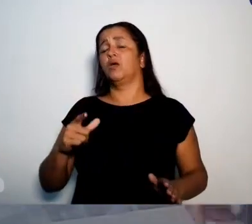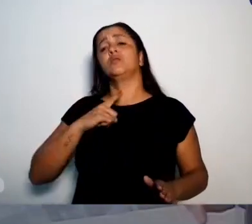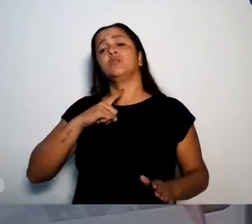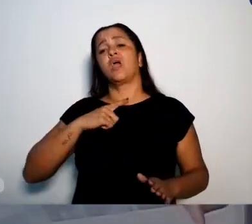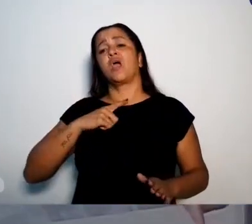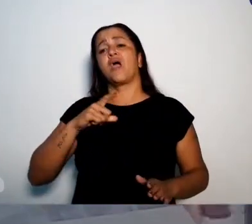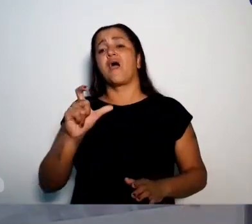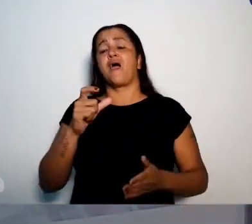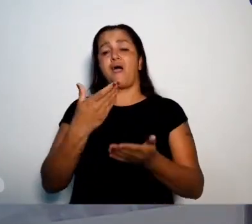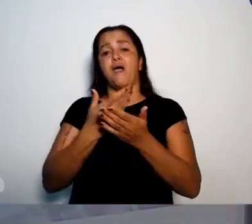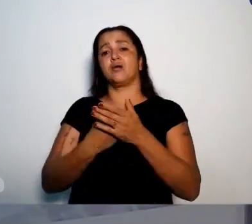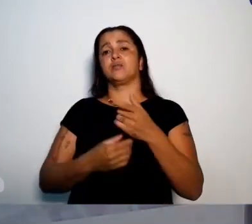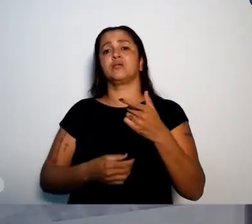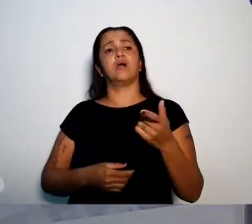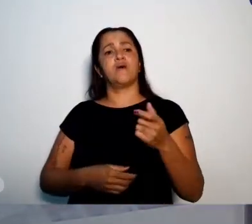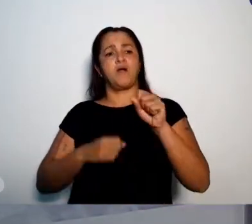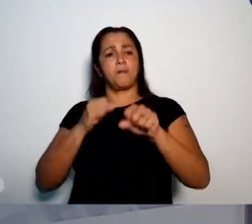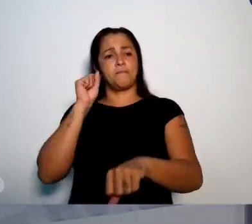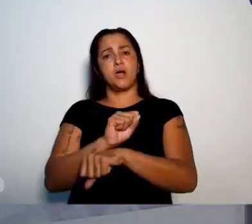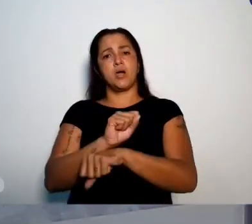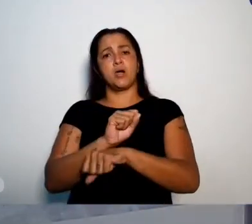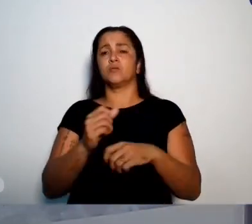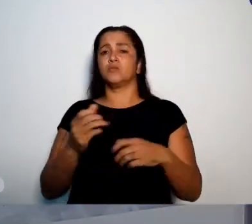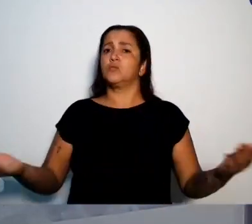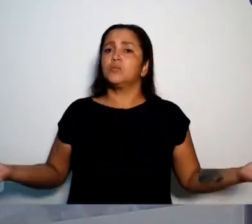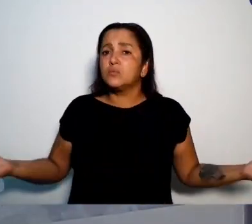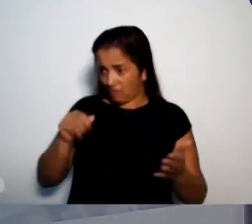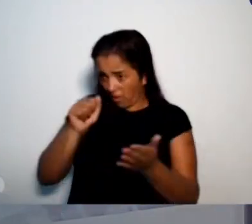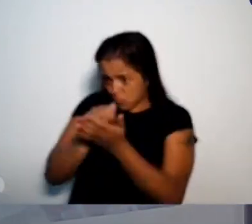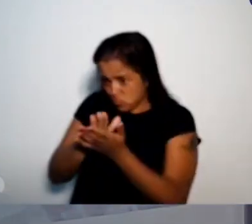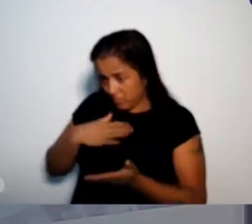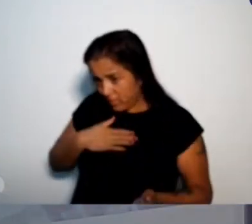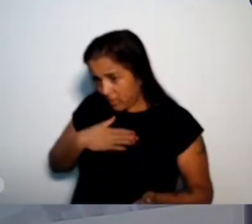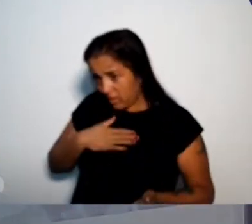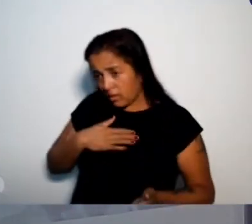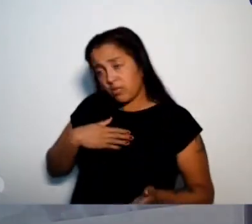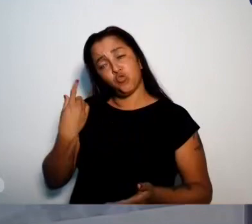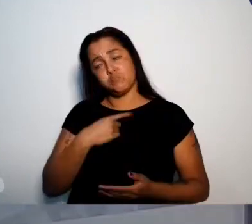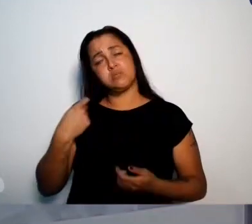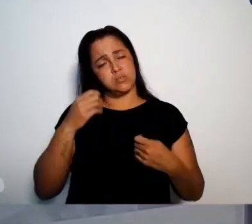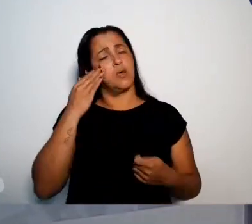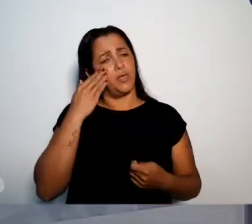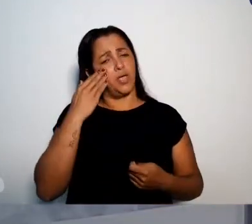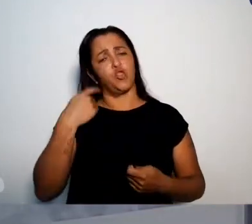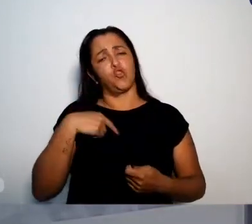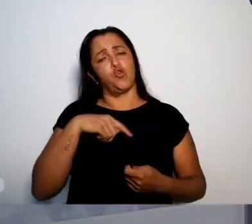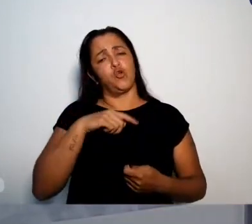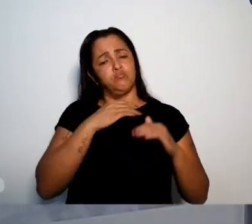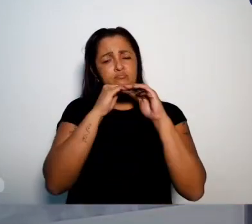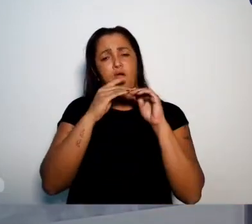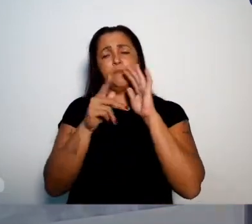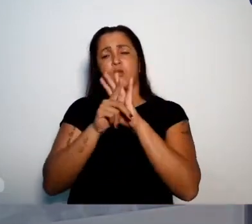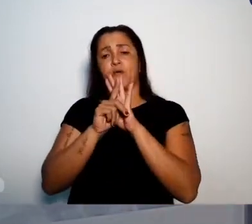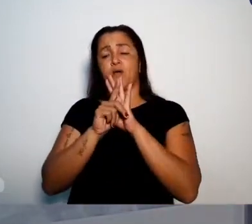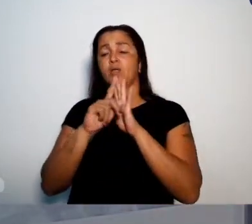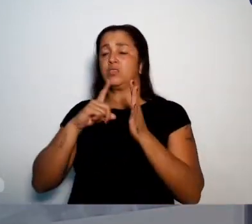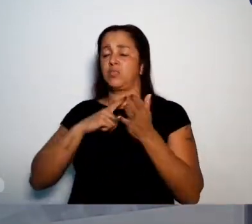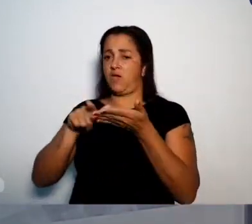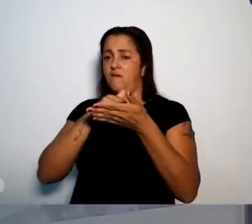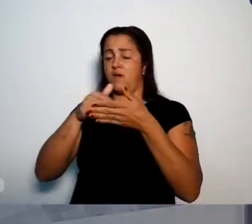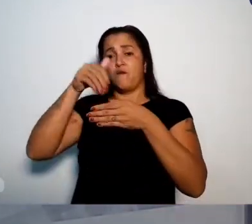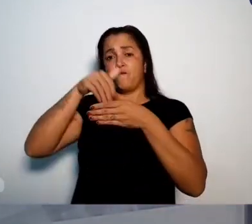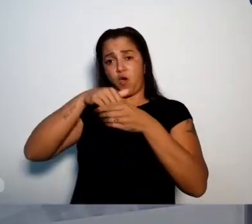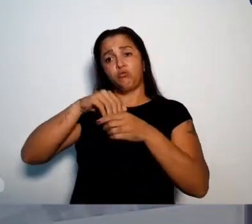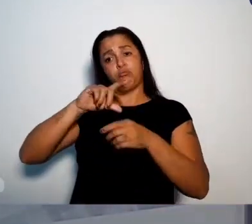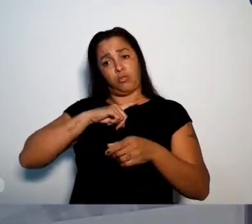guarda vai me multar? Então, gente, a gente tem que ser coerente, tá? A gente tem que ser coerente. Tem meu voto? Tem. Mas não se